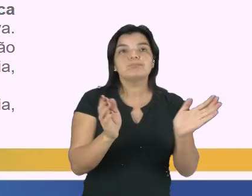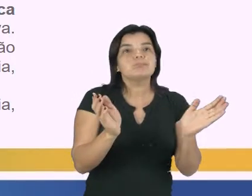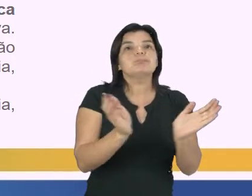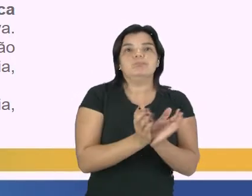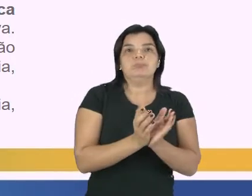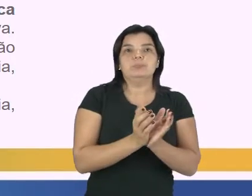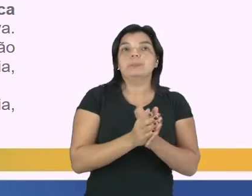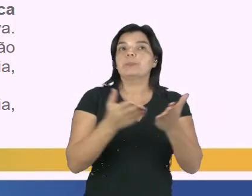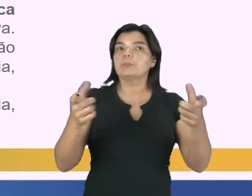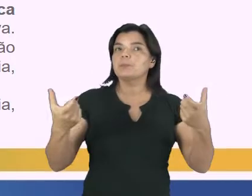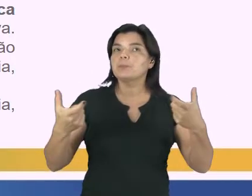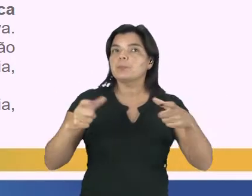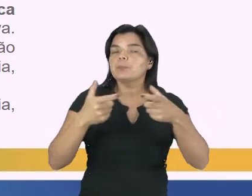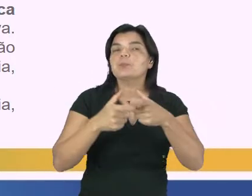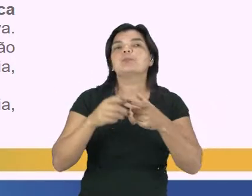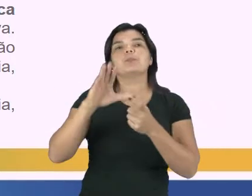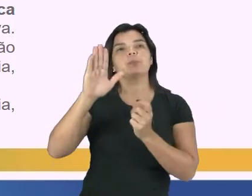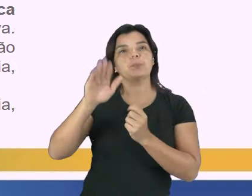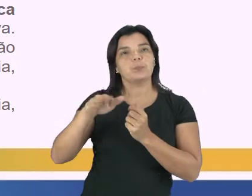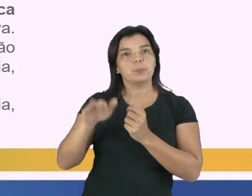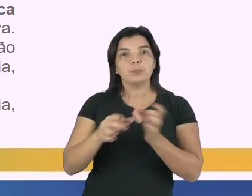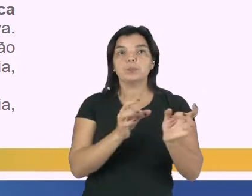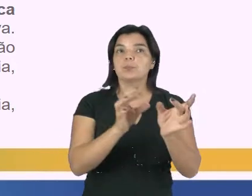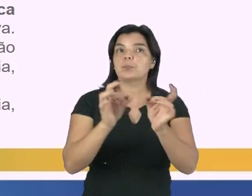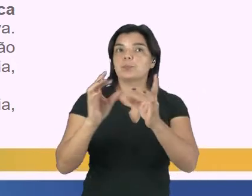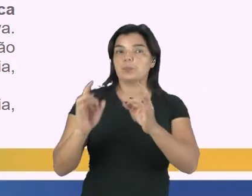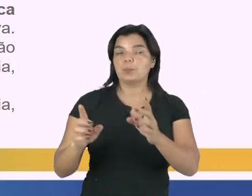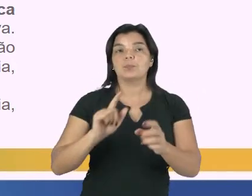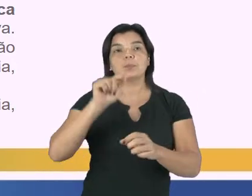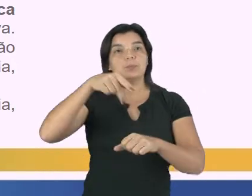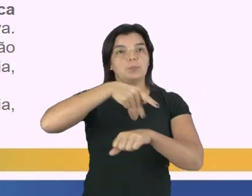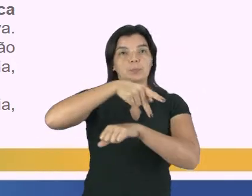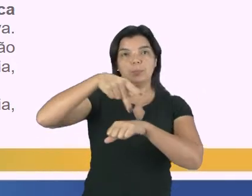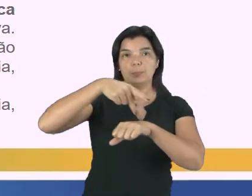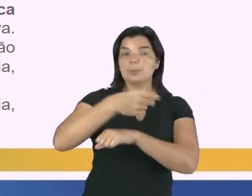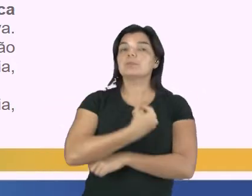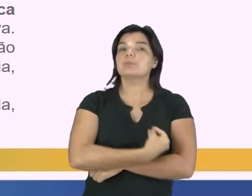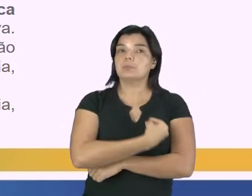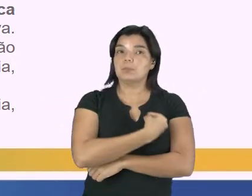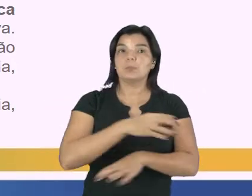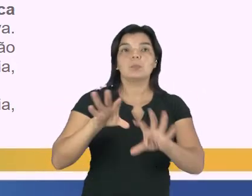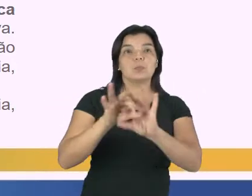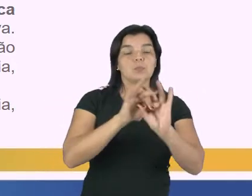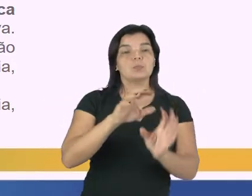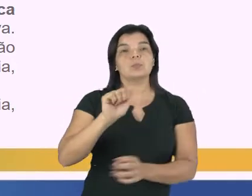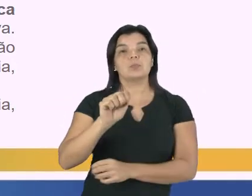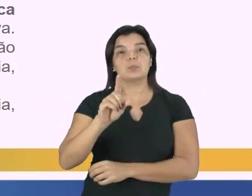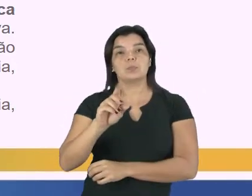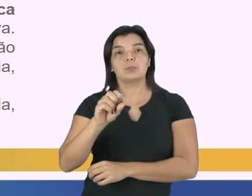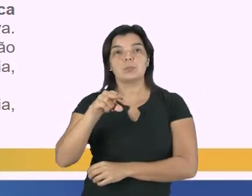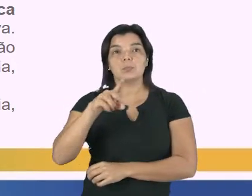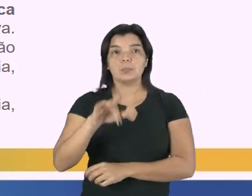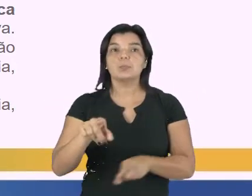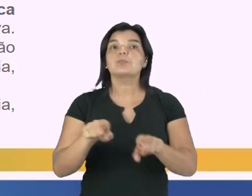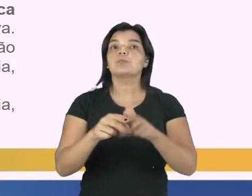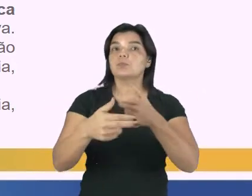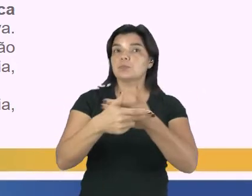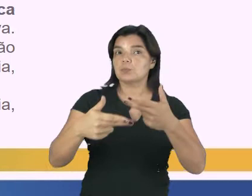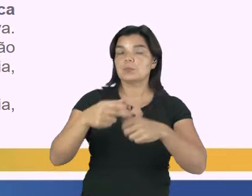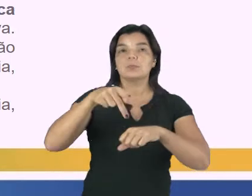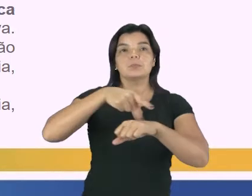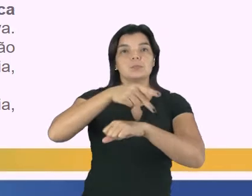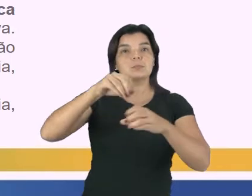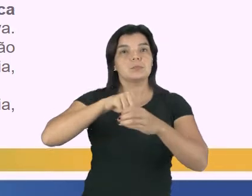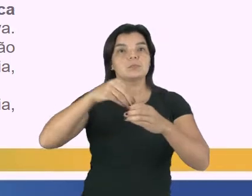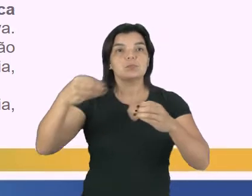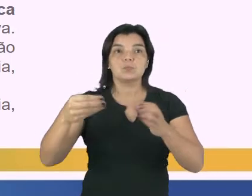do bloco. Além de reduzir o preço dos produtos comercializados entre os países membros, a união aduaneira torna os produtos